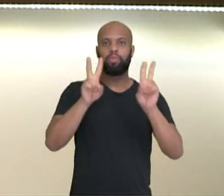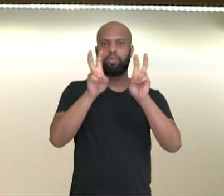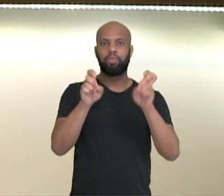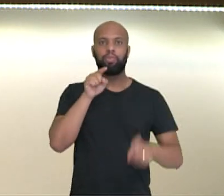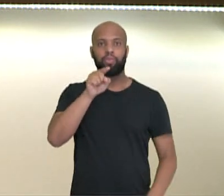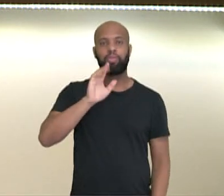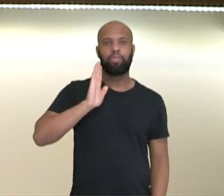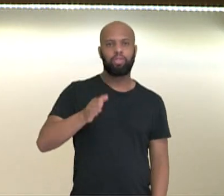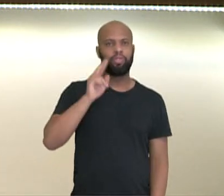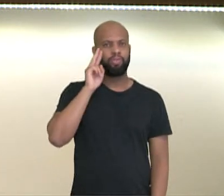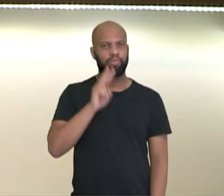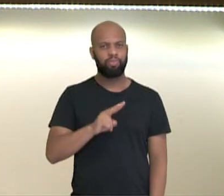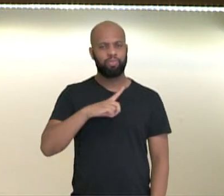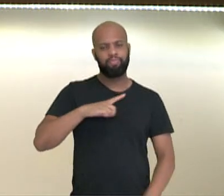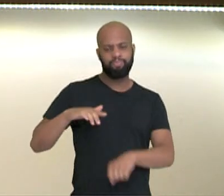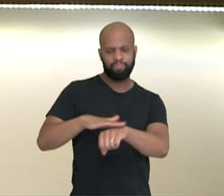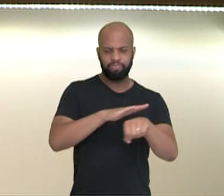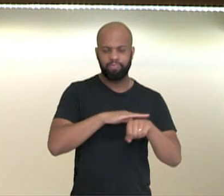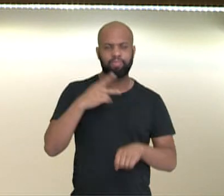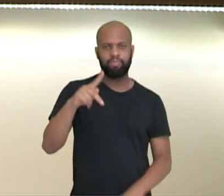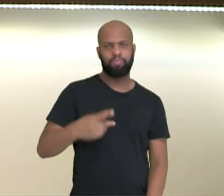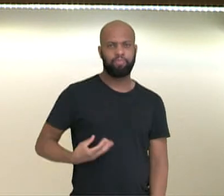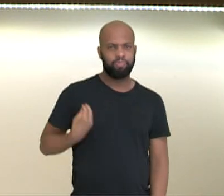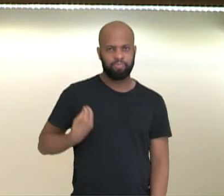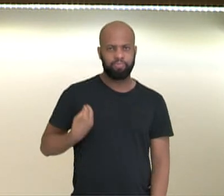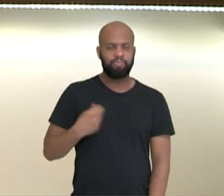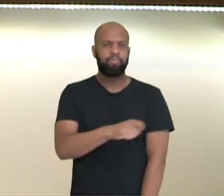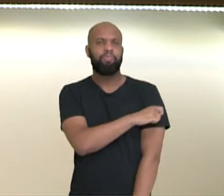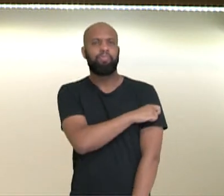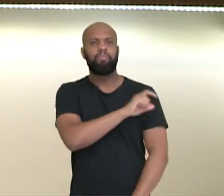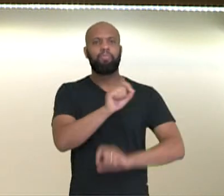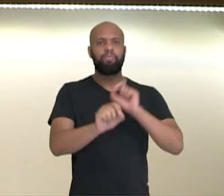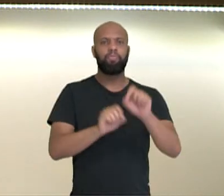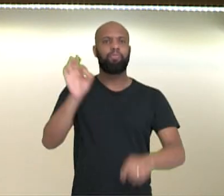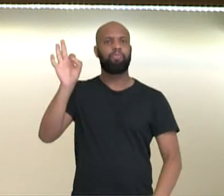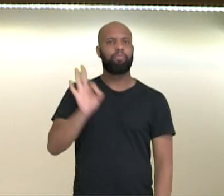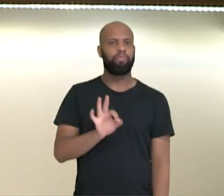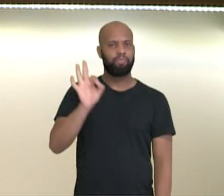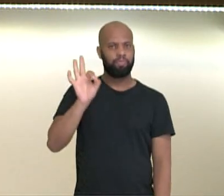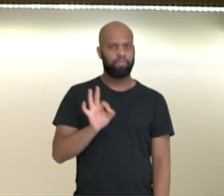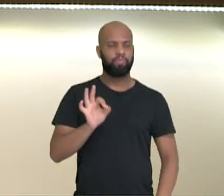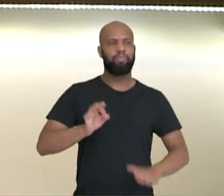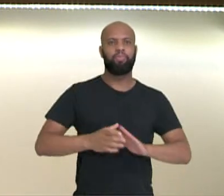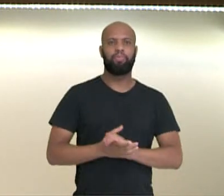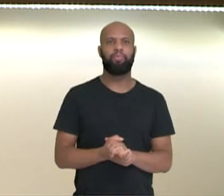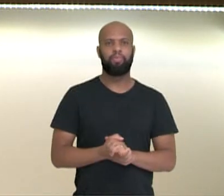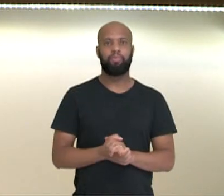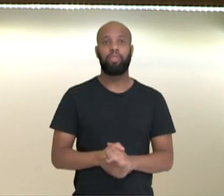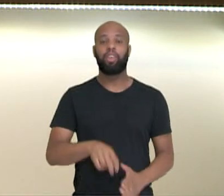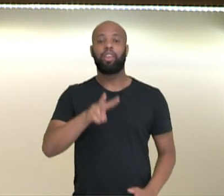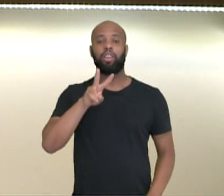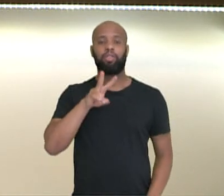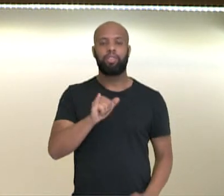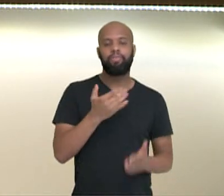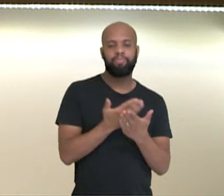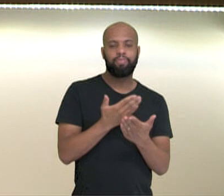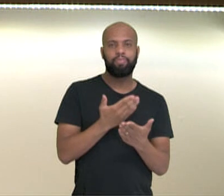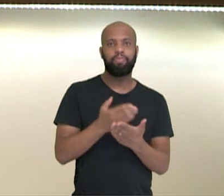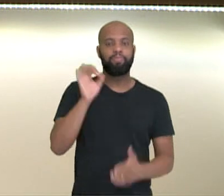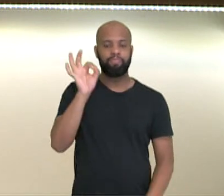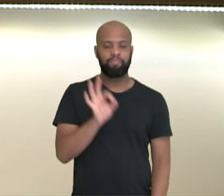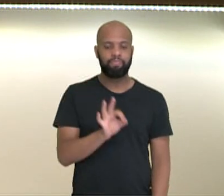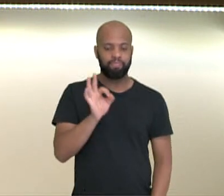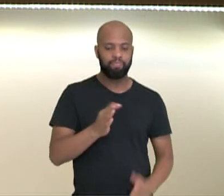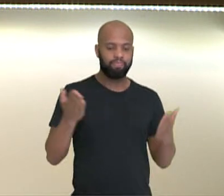viu diversas vezes aí ao longo da sua vida como estudante, que é a porcentagem. Nós vamos abordar a porcentagem hoje sob